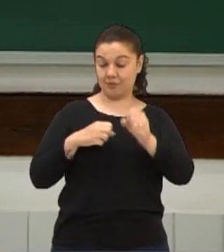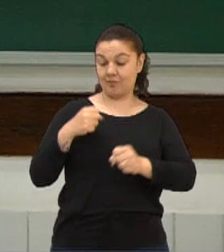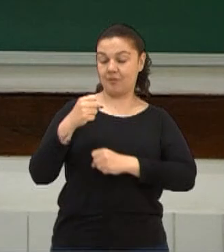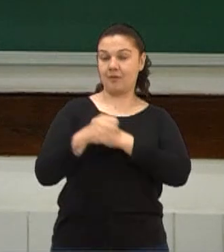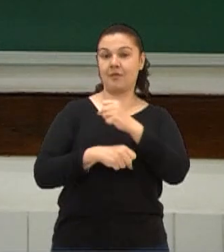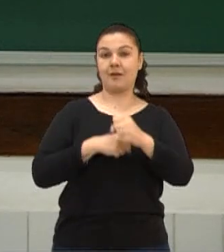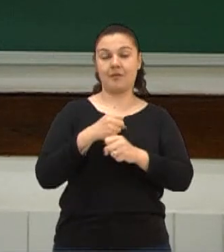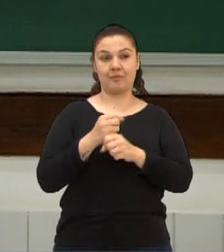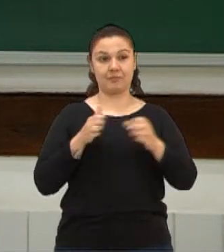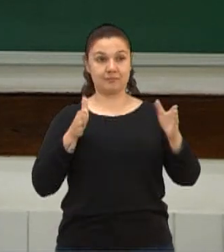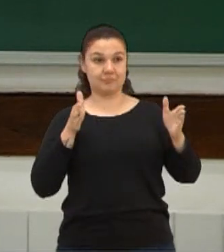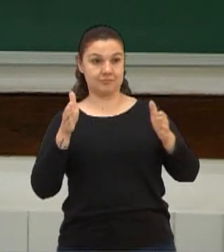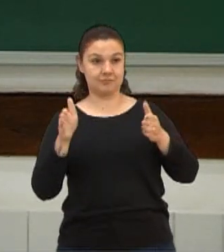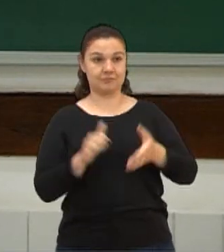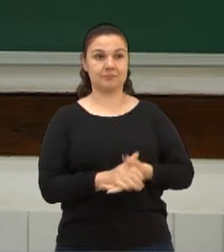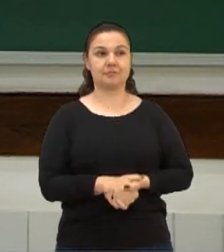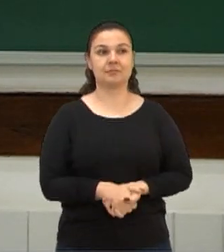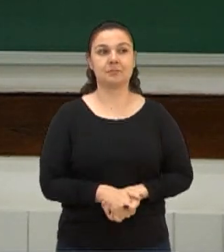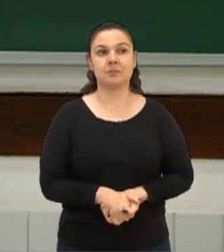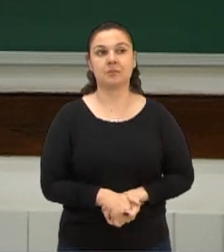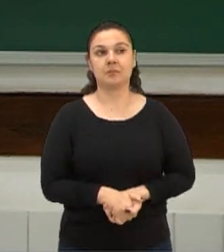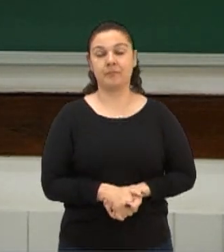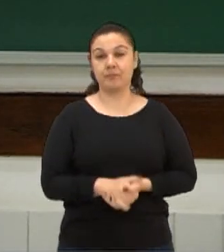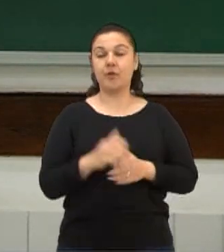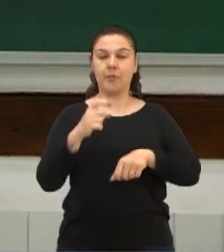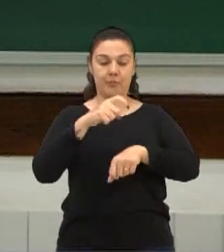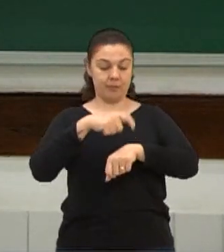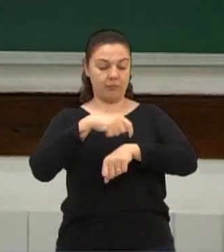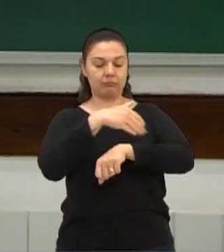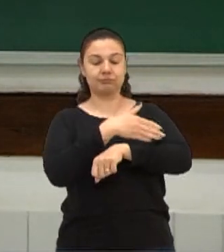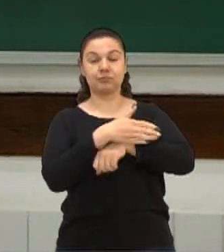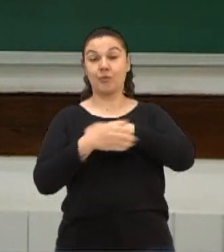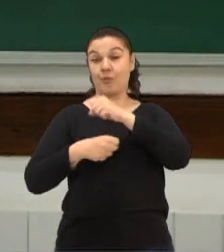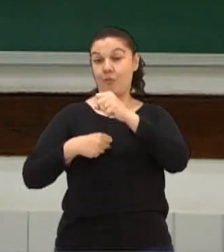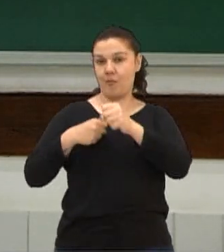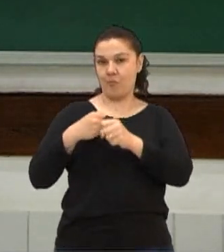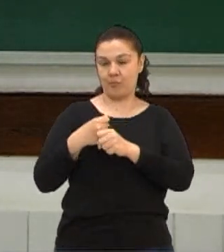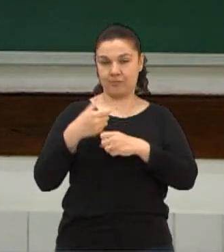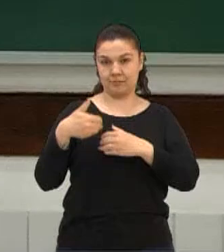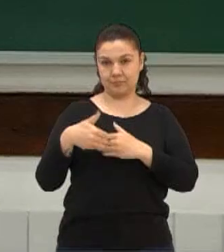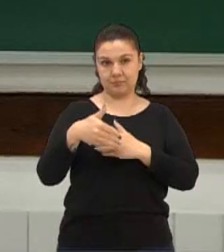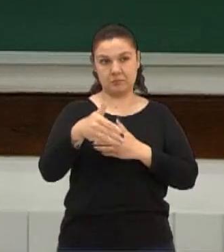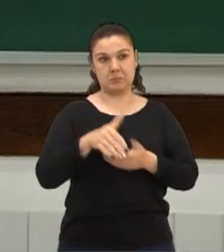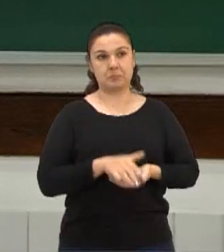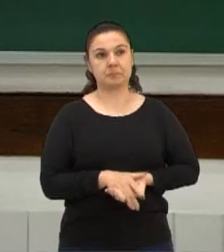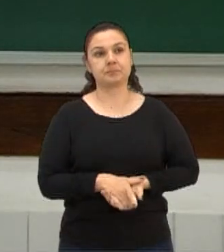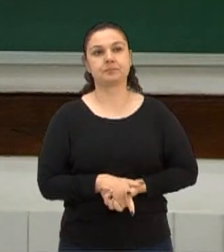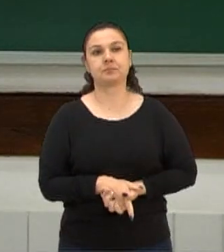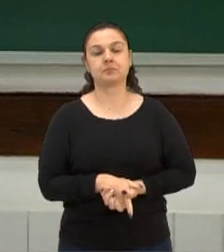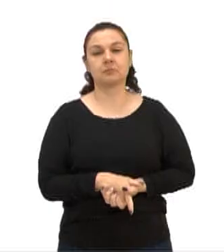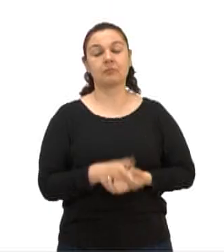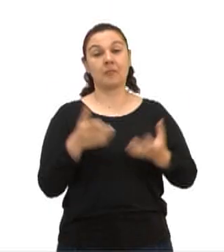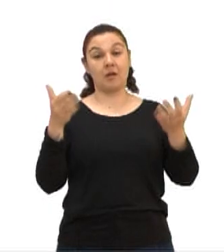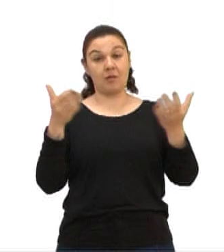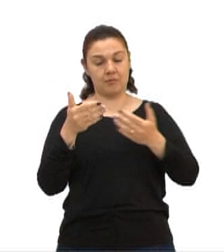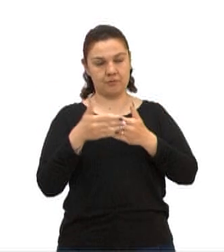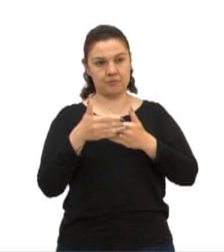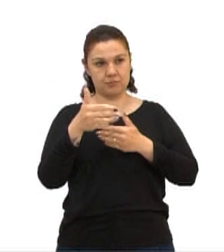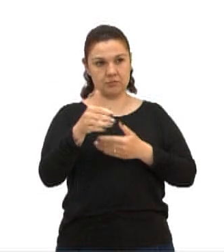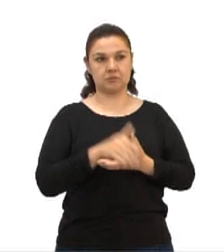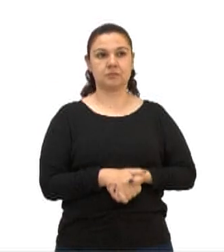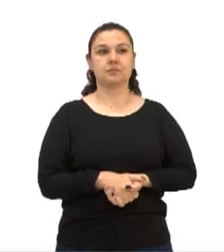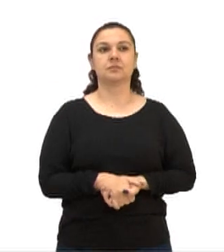de tempo. O tempo vai passando. Bacana isso, né? E depois eu tenho